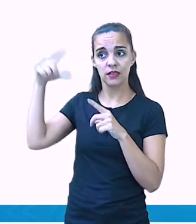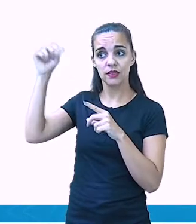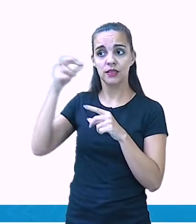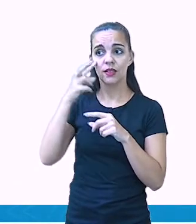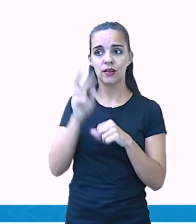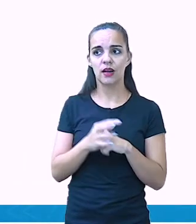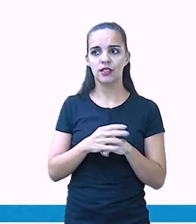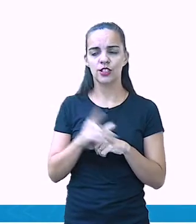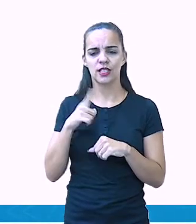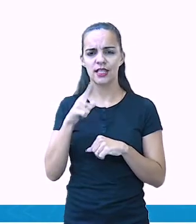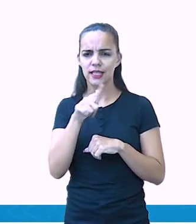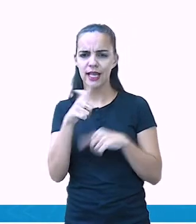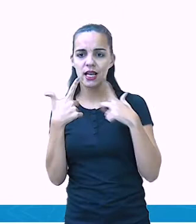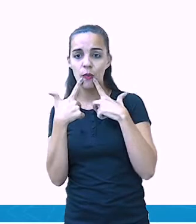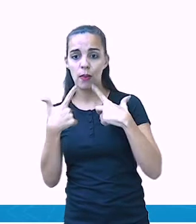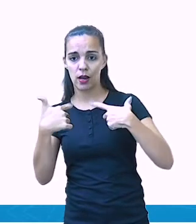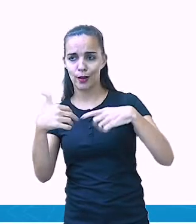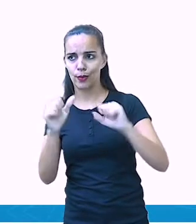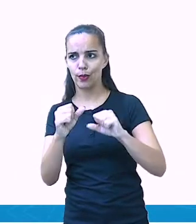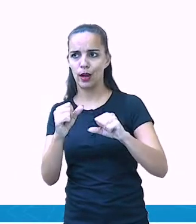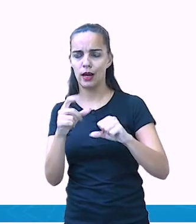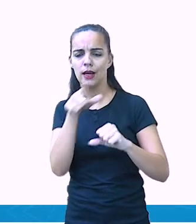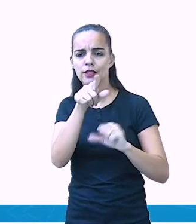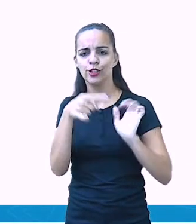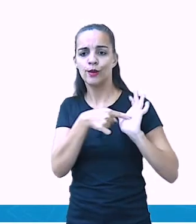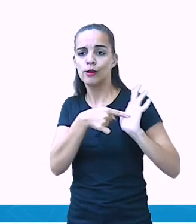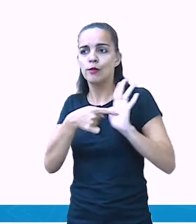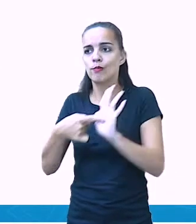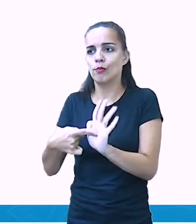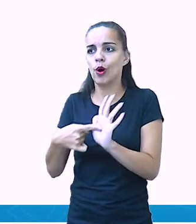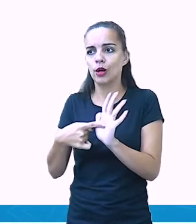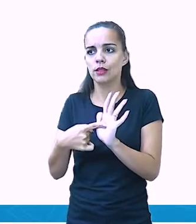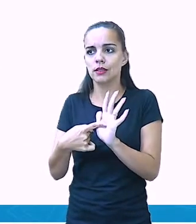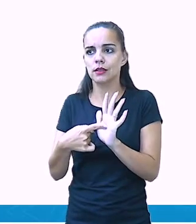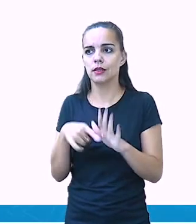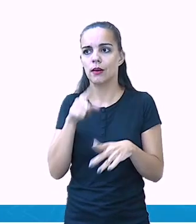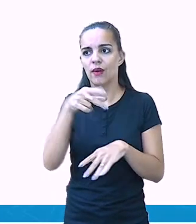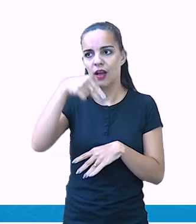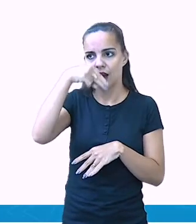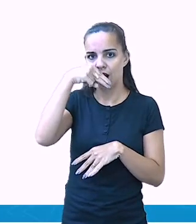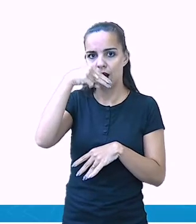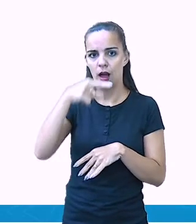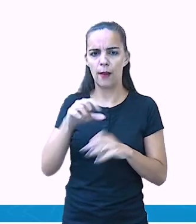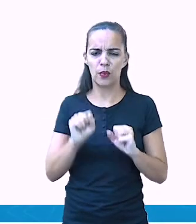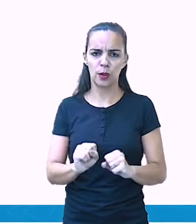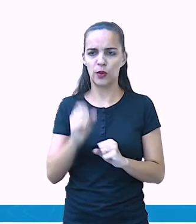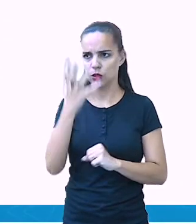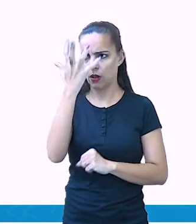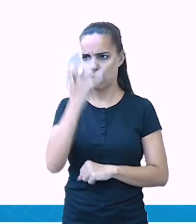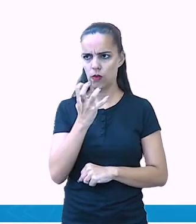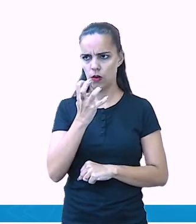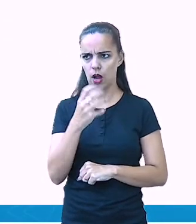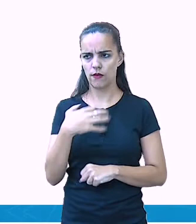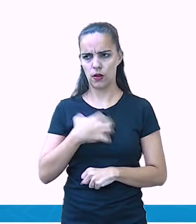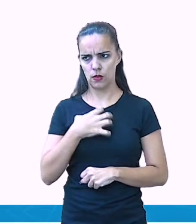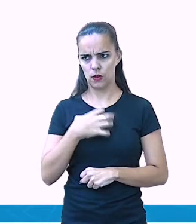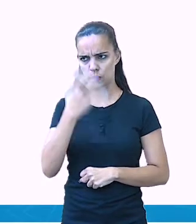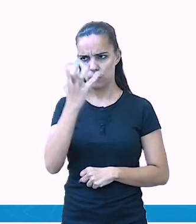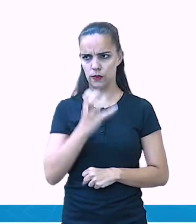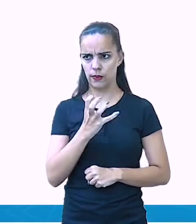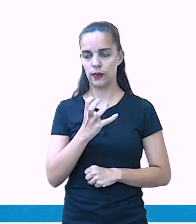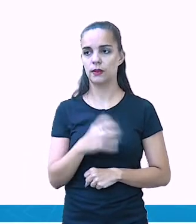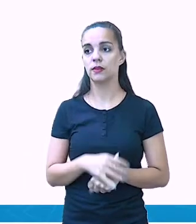existe uma linguagem aí, ó, embutida. Então, às vezes, a Mônica, ela pode estar com raiva, então a expressão de raiva